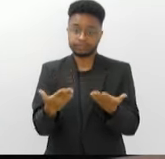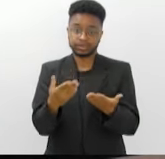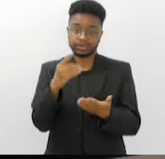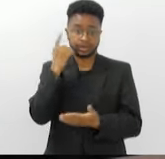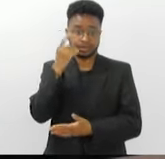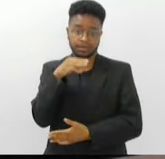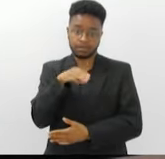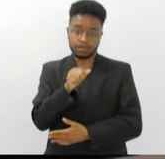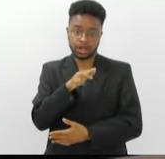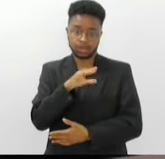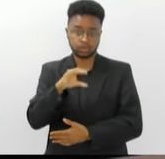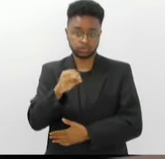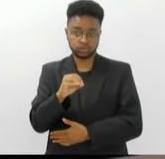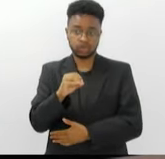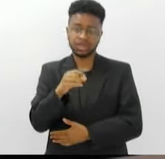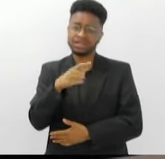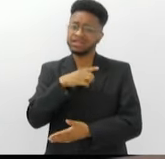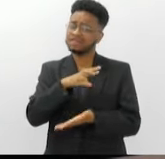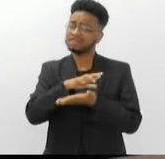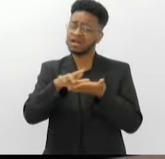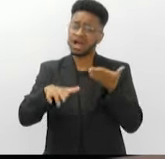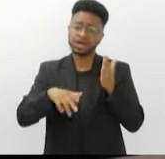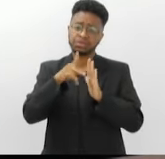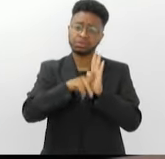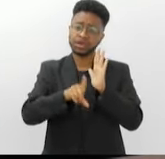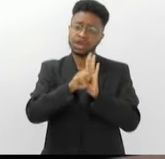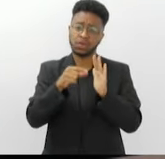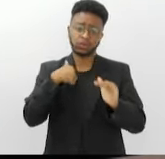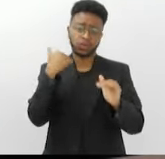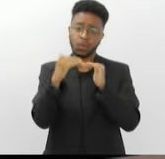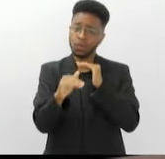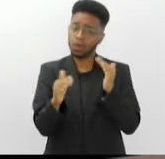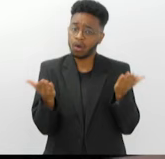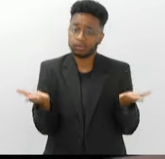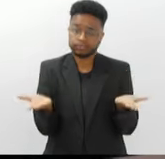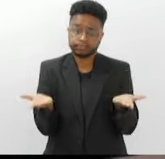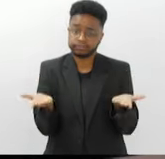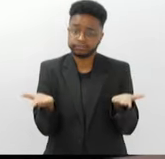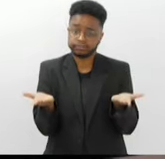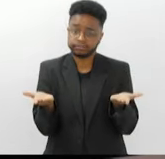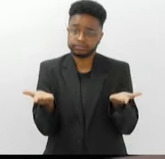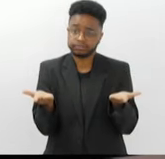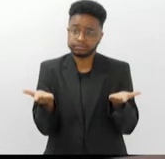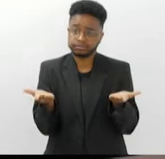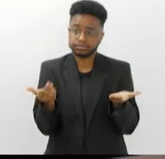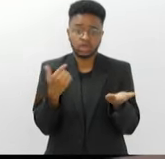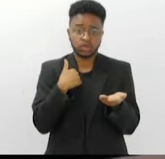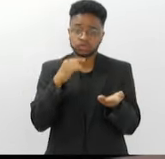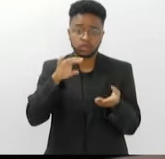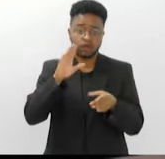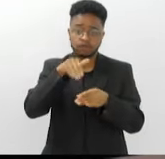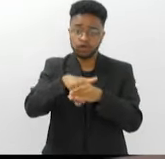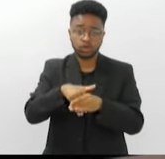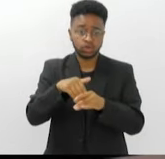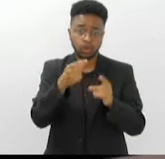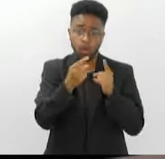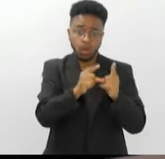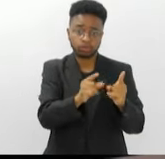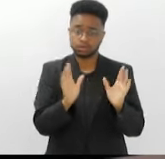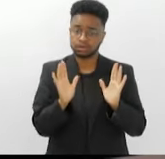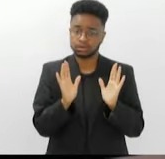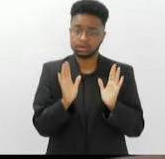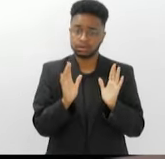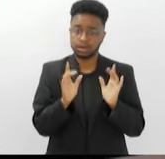Vossa Excelência, teve vários projetos que eu discordei e manifestei meu voto contra, votei contra, mas